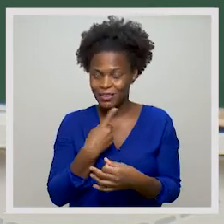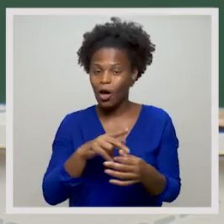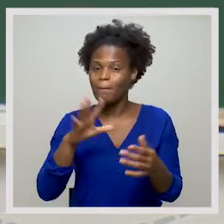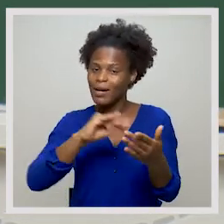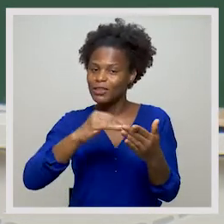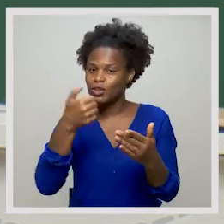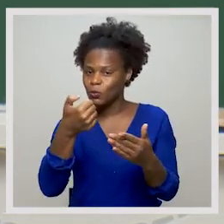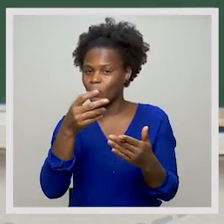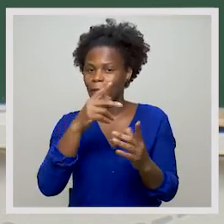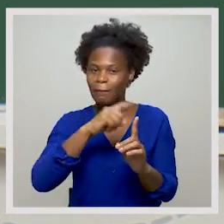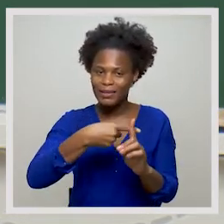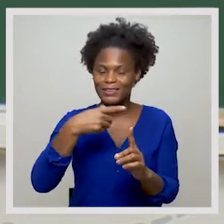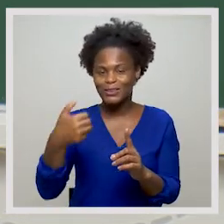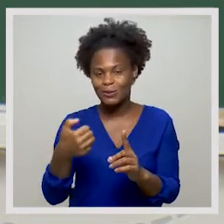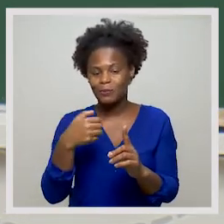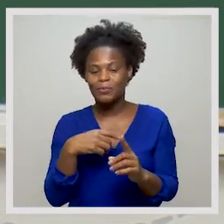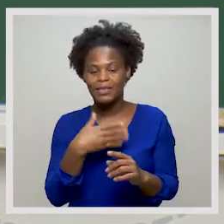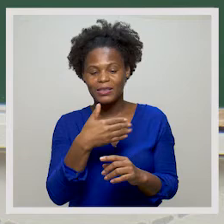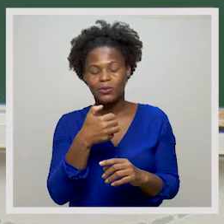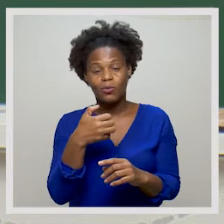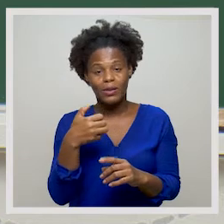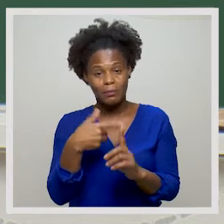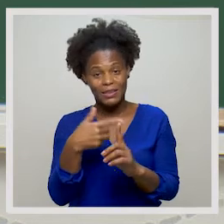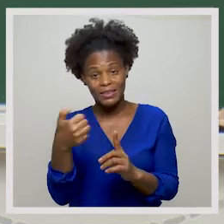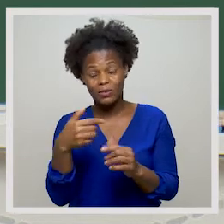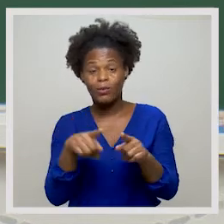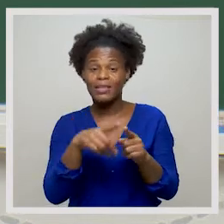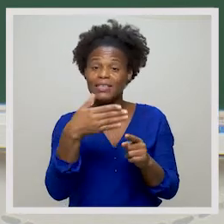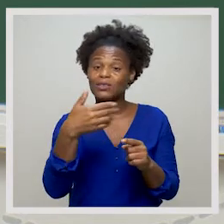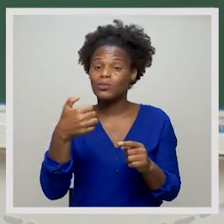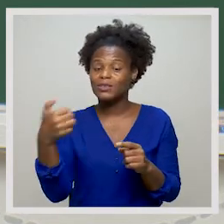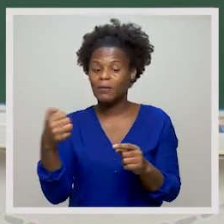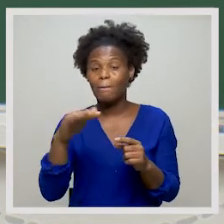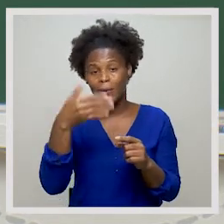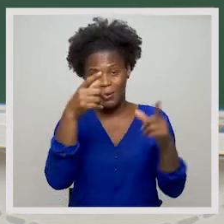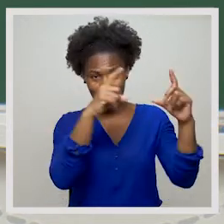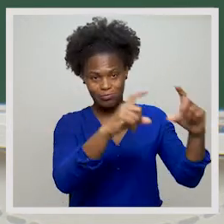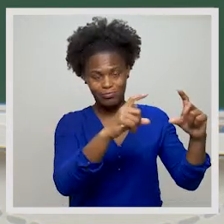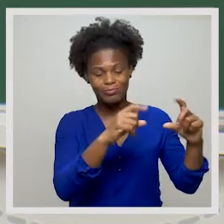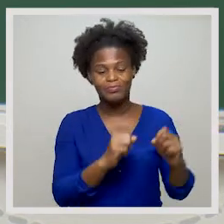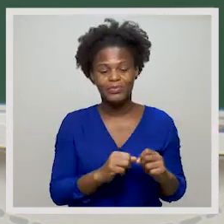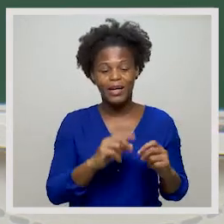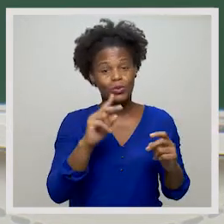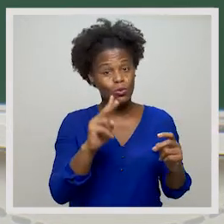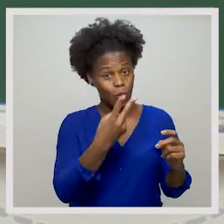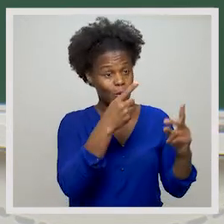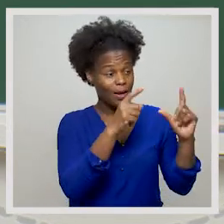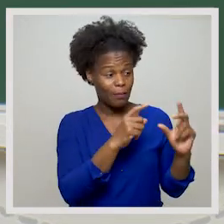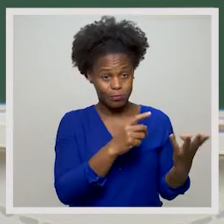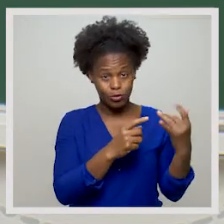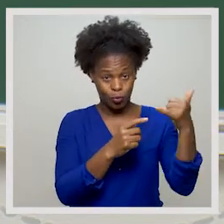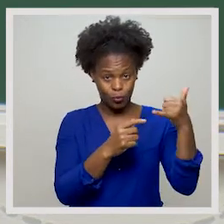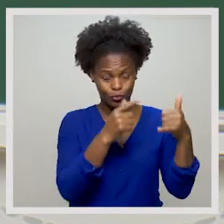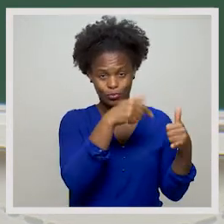cada classe, sempre mais 5. Então, 150 mais 5 dá 155, já tenho a minha primeira classe. Segunda